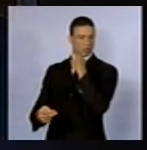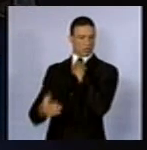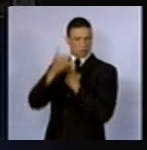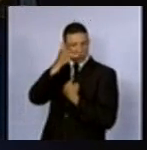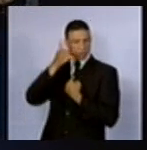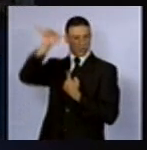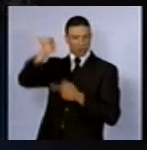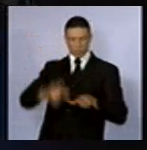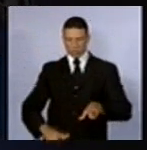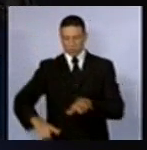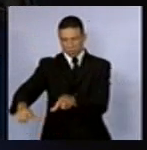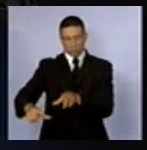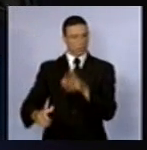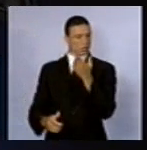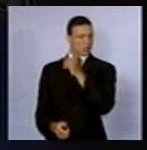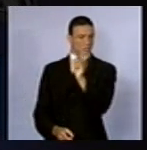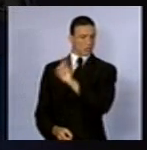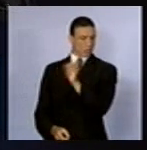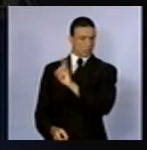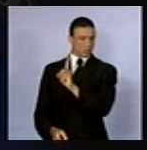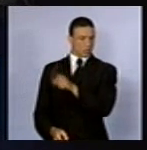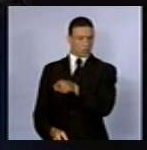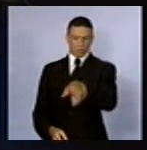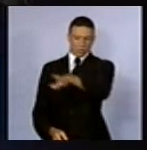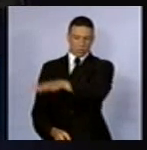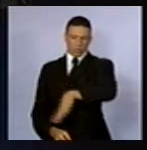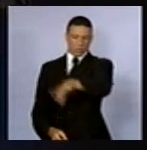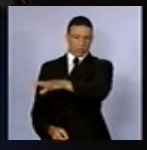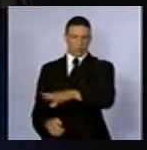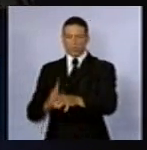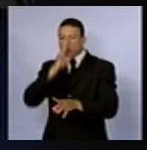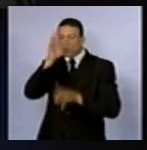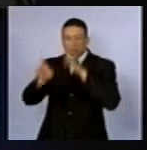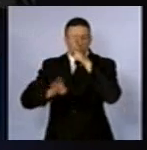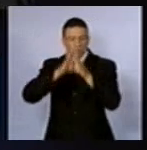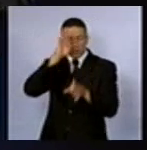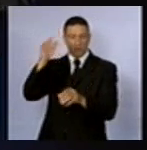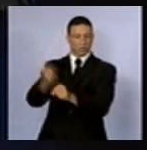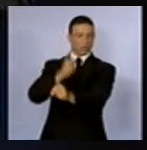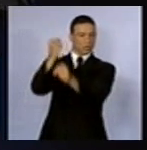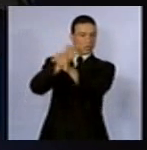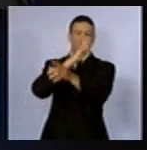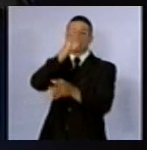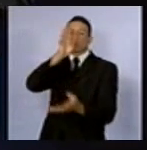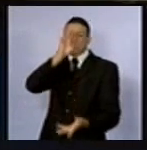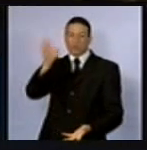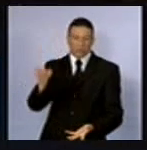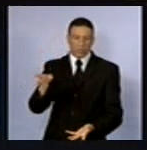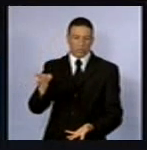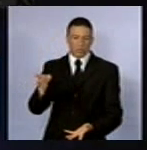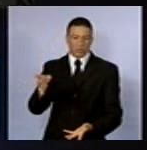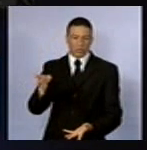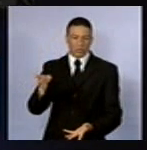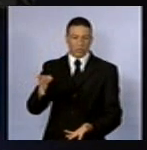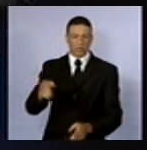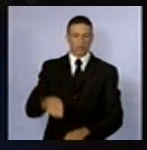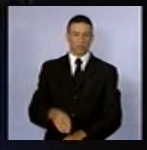normalmente não dá essas essas essas construção São ocupações irregulares do são áreas que foram